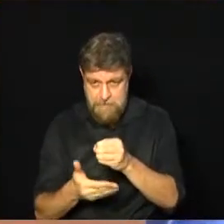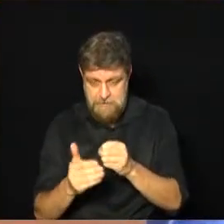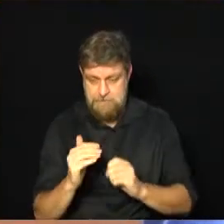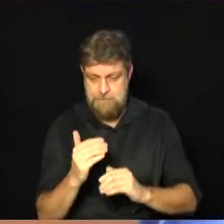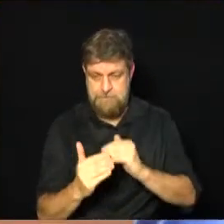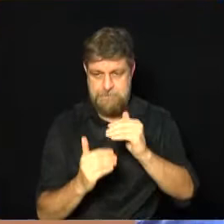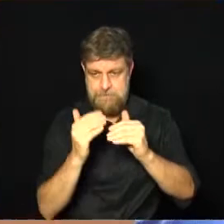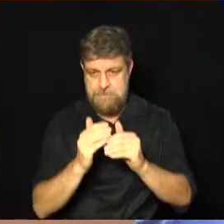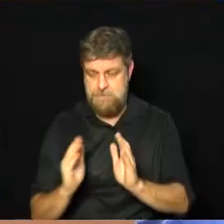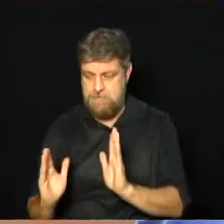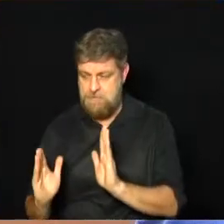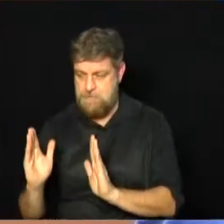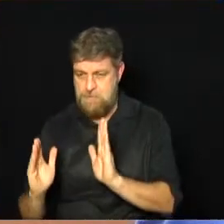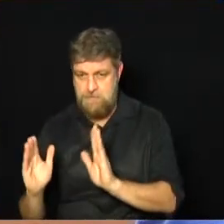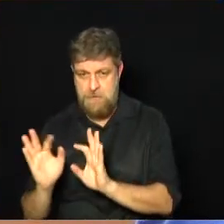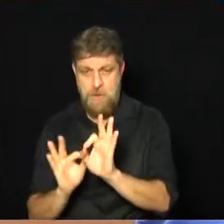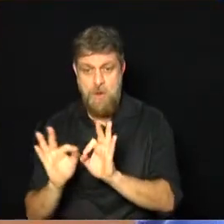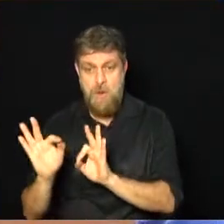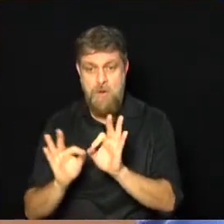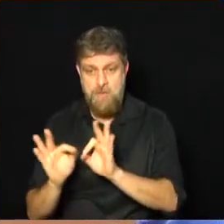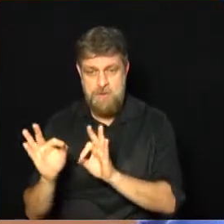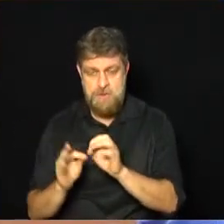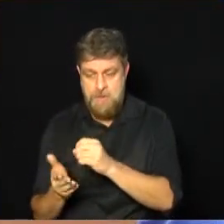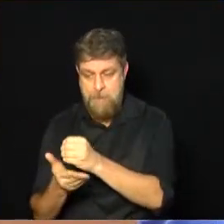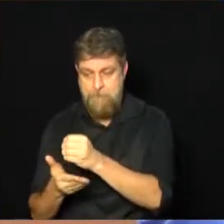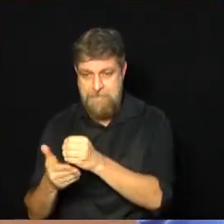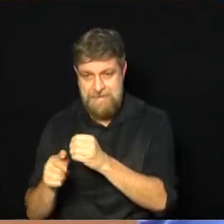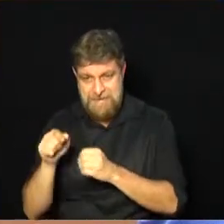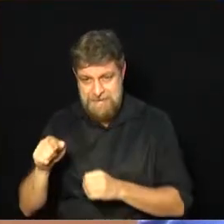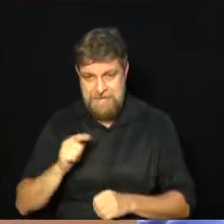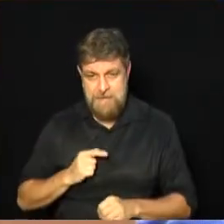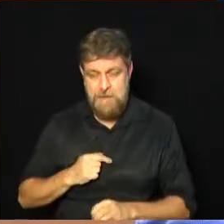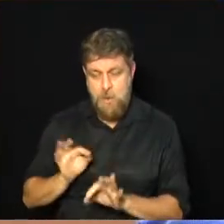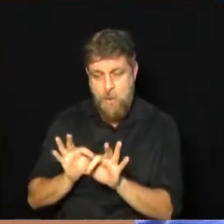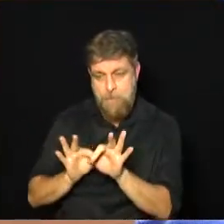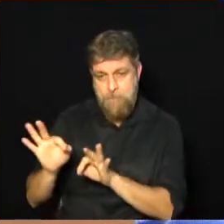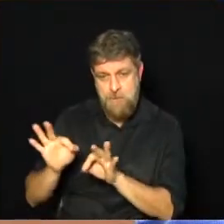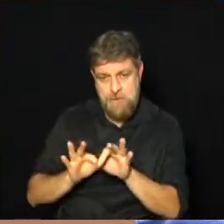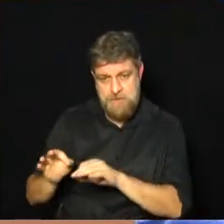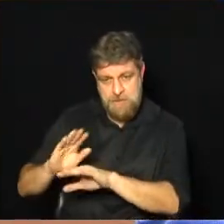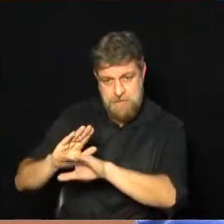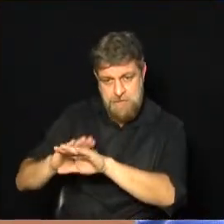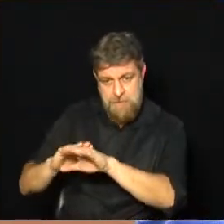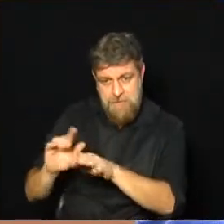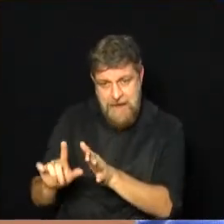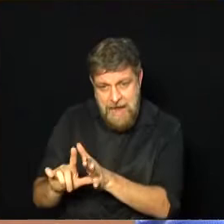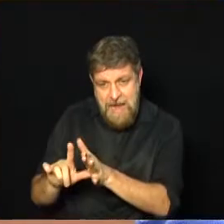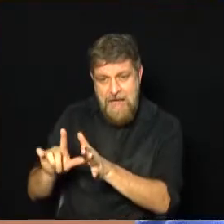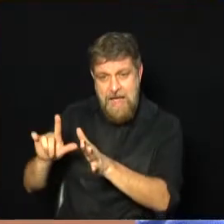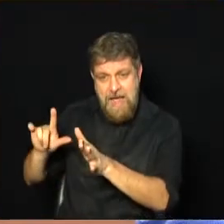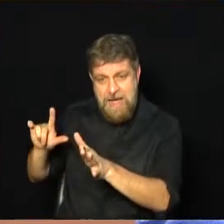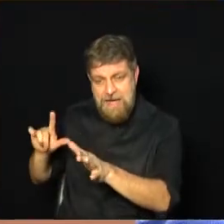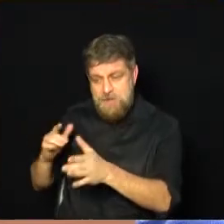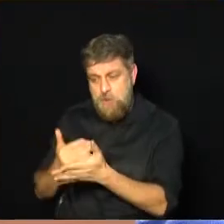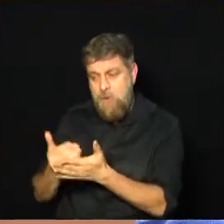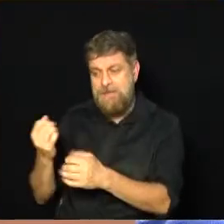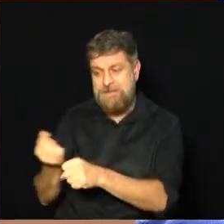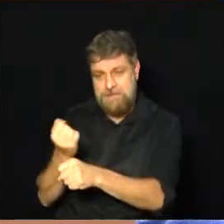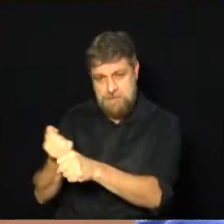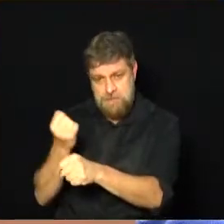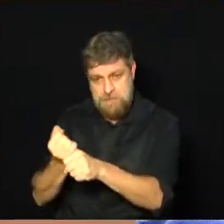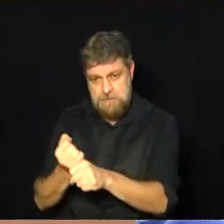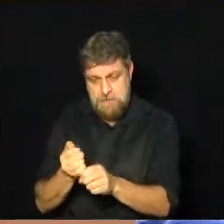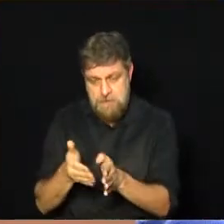O projeto básico ele gera um projeto executivo, que, como o próprio nome fala, é o que antecede a execução de uma obra, e,